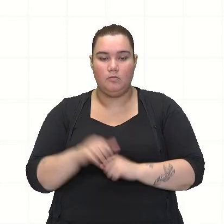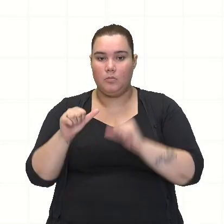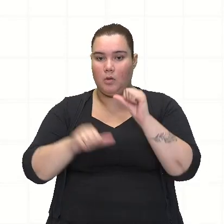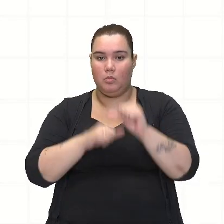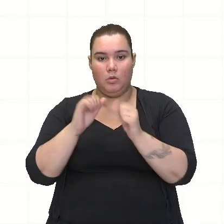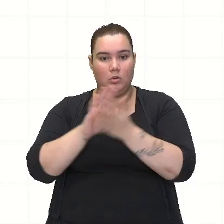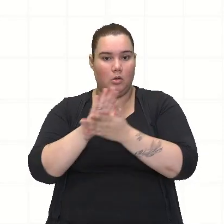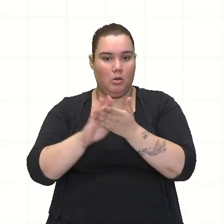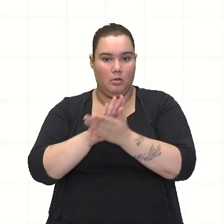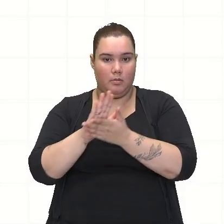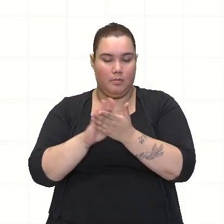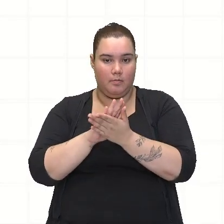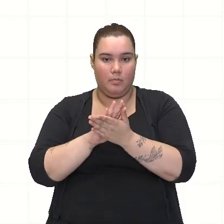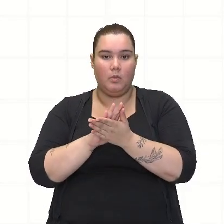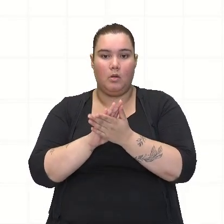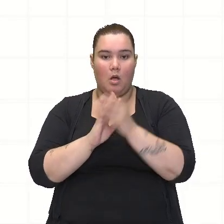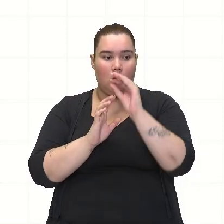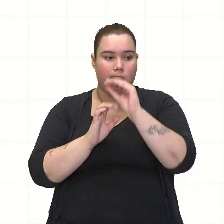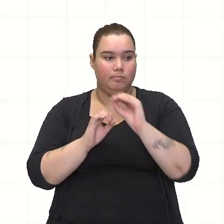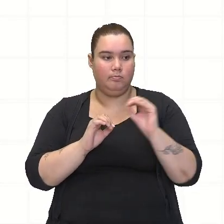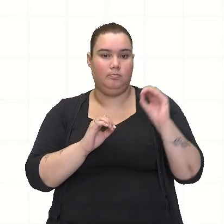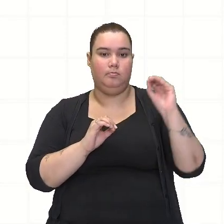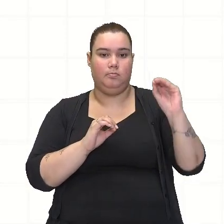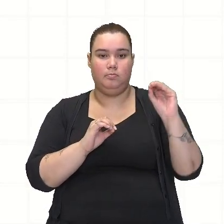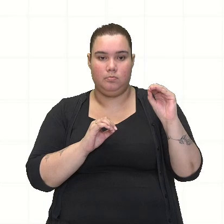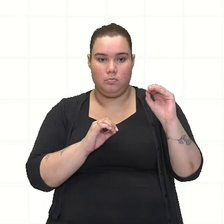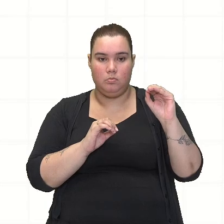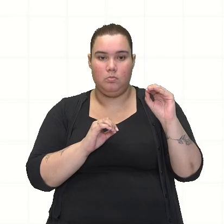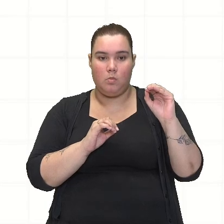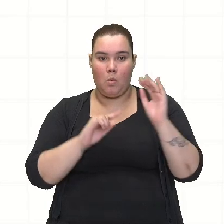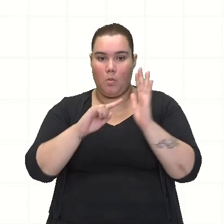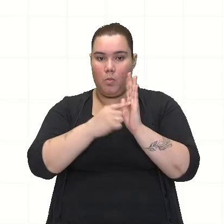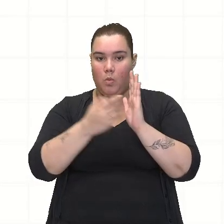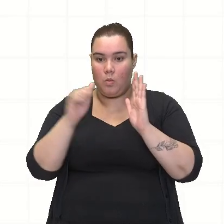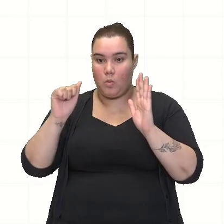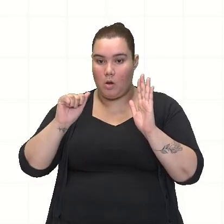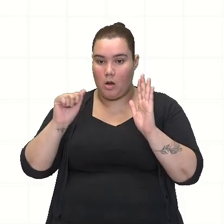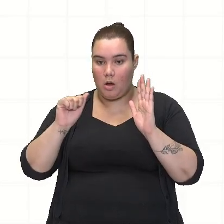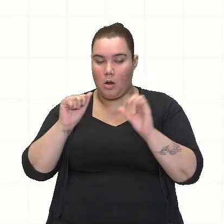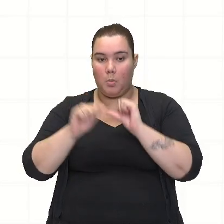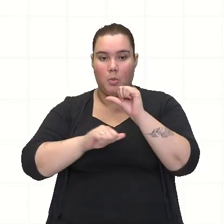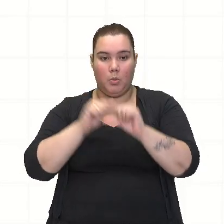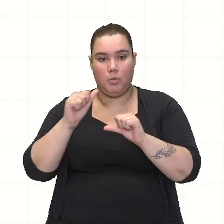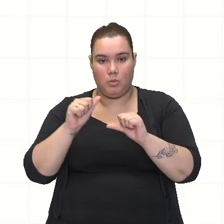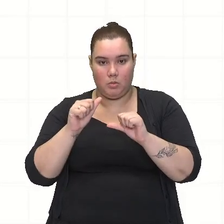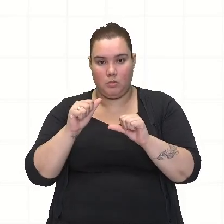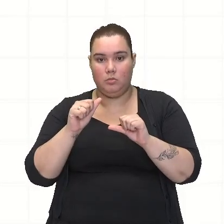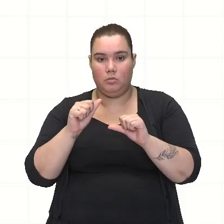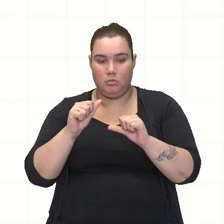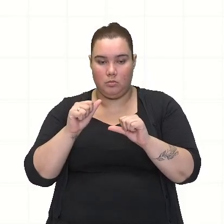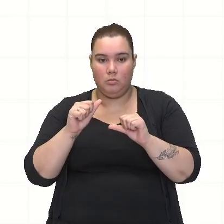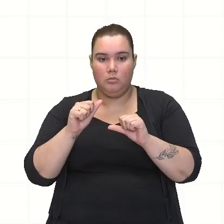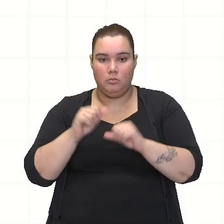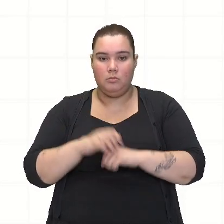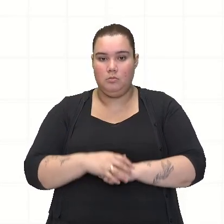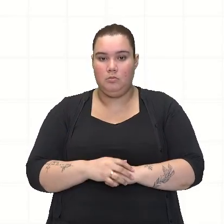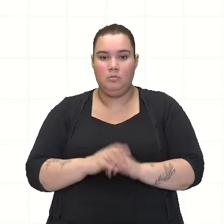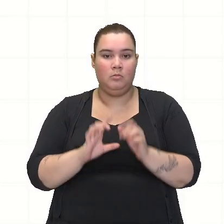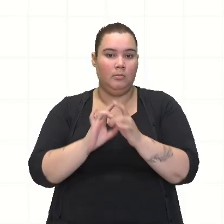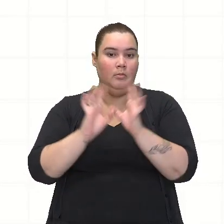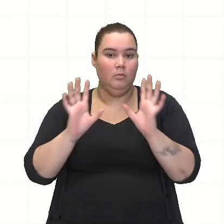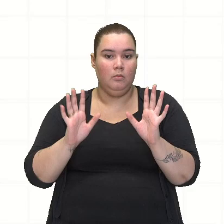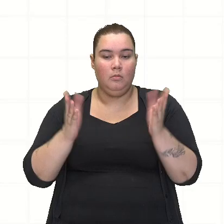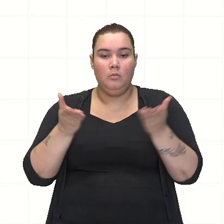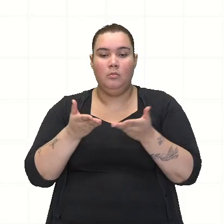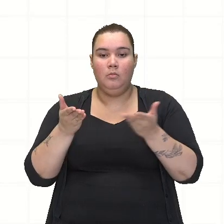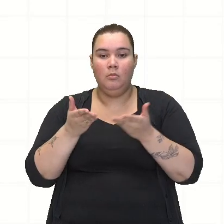nada, eu coloquei ele em outro ponto, olha, ele tá, o ponto A daqui, eu já botei ele em outro ponto, eu movi à vontade. Agora,